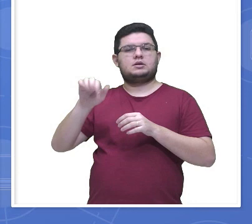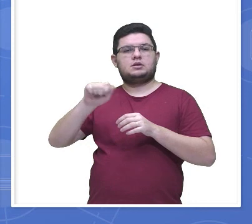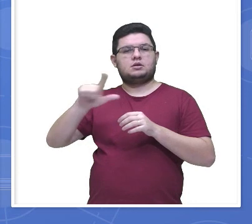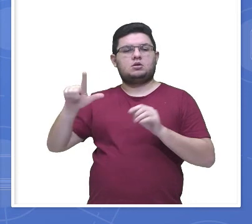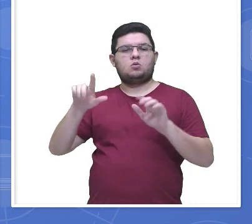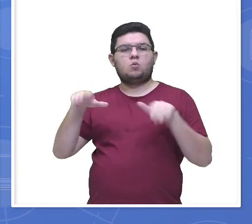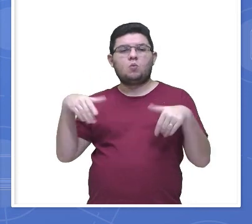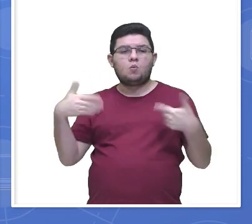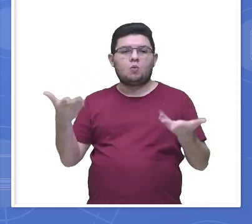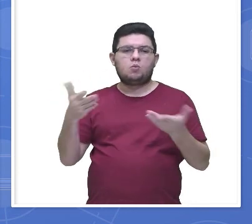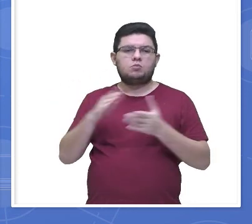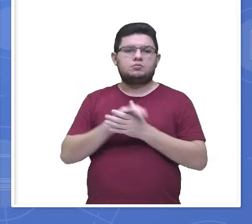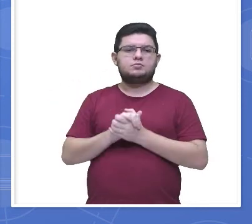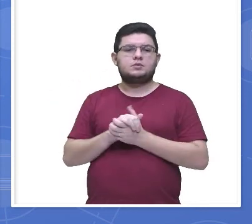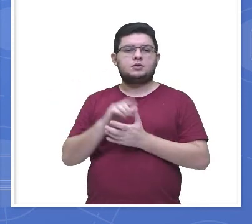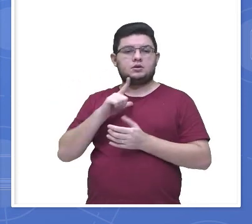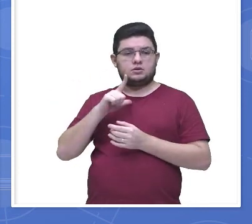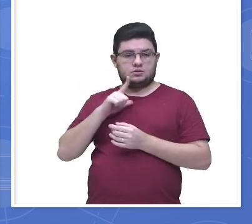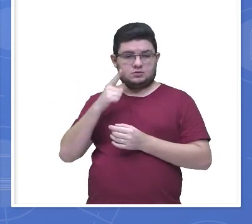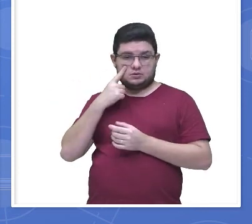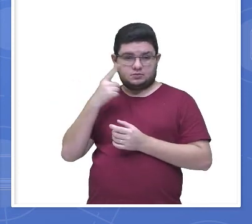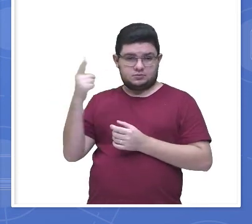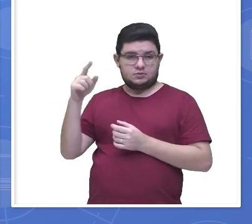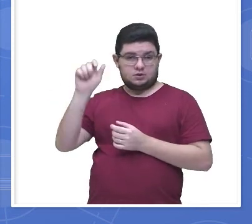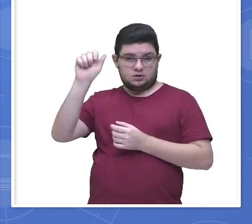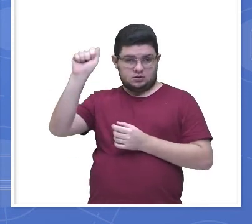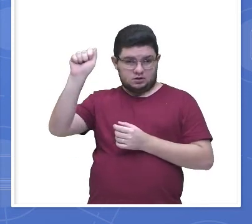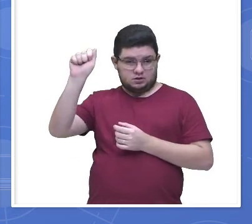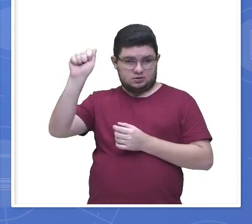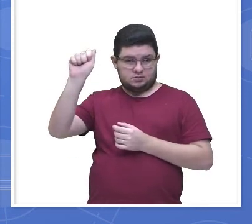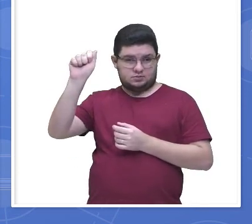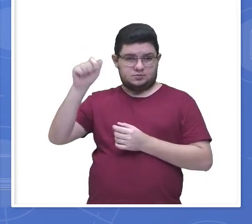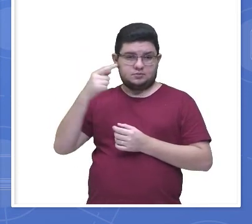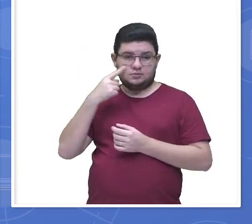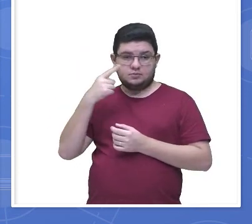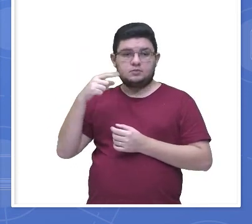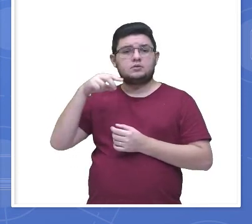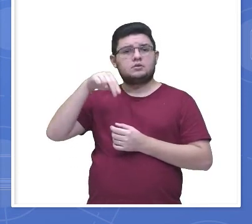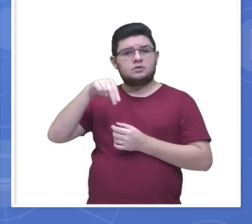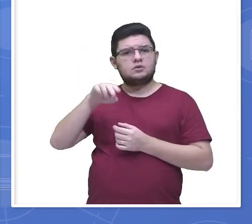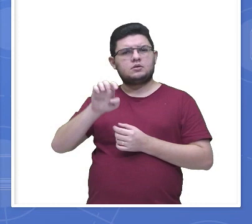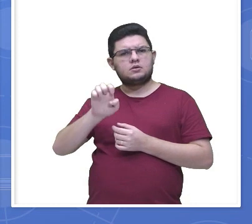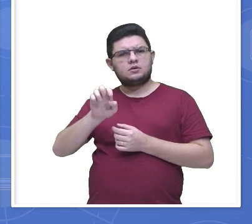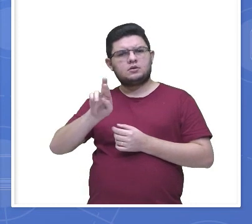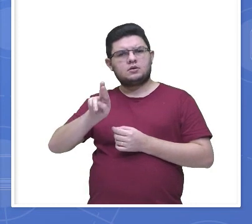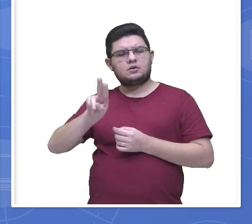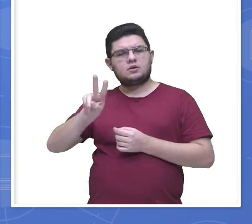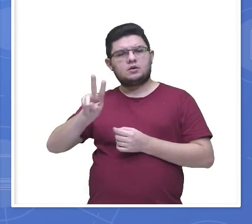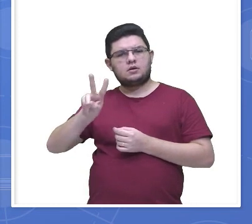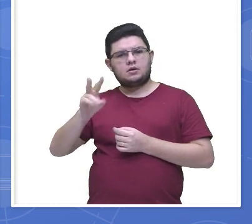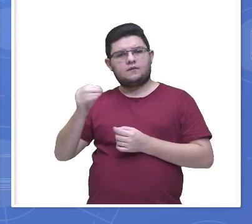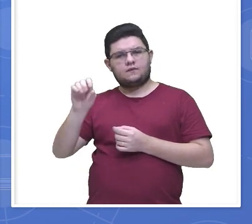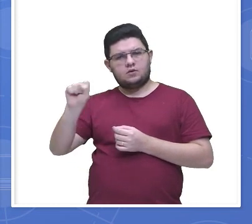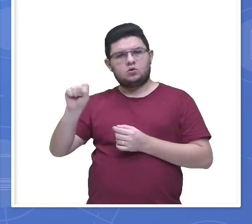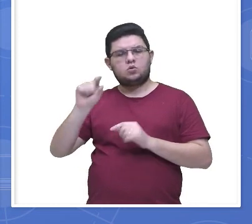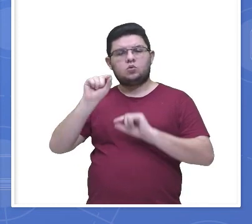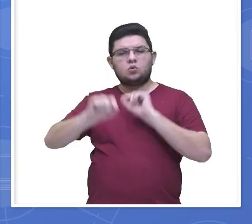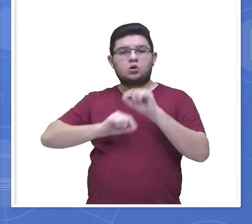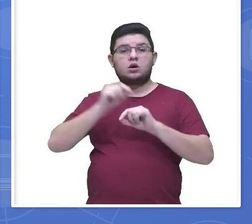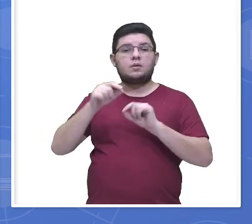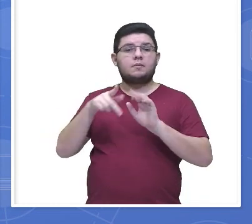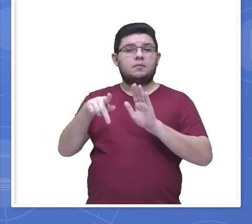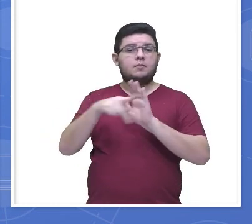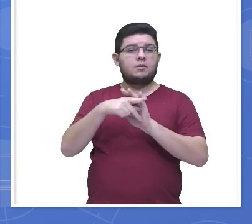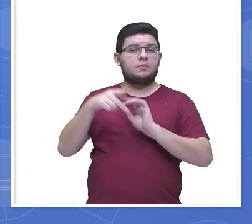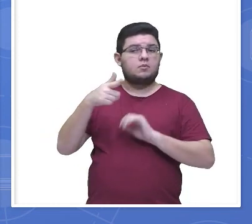as alternativas. Letra A, nervos e encéfalo. Nervos, a gente viu que ele faz parte do sistema nervoso periférico, né?